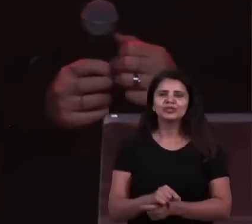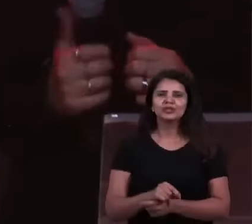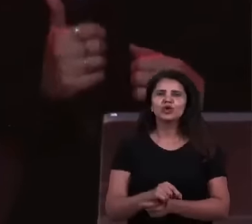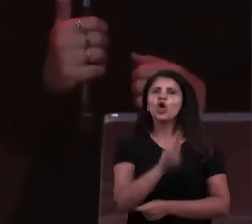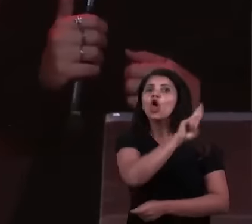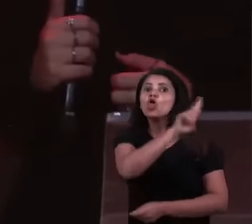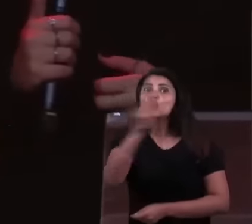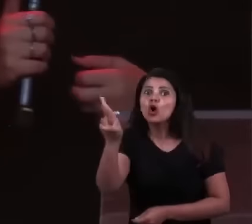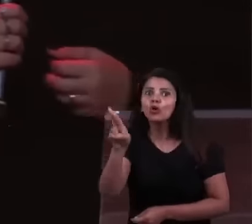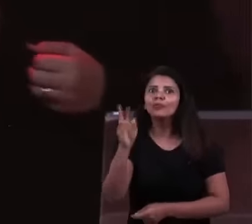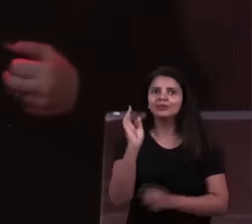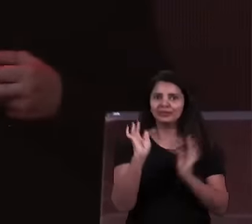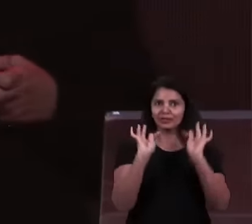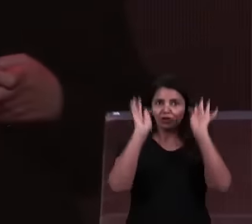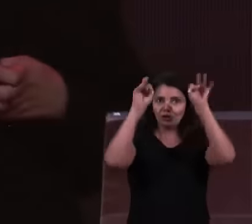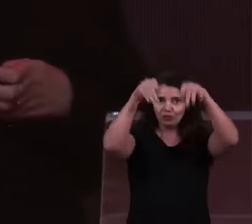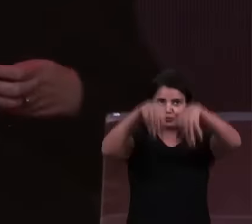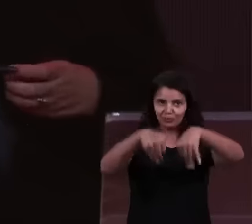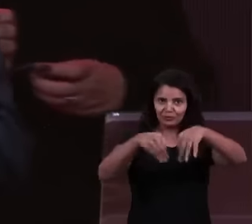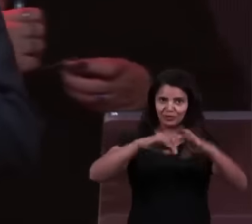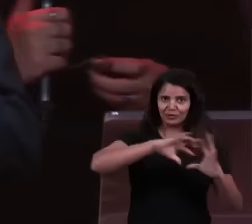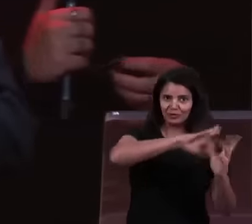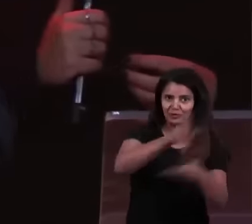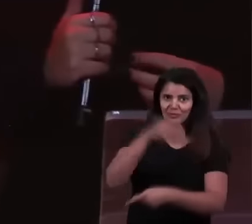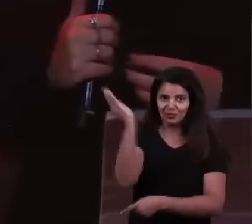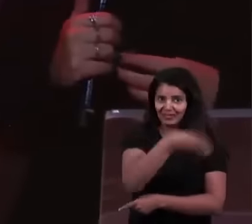foi cancelado.